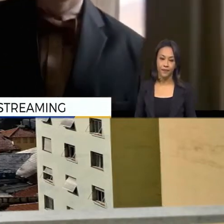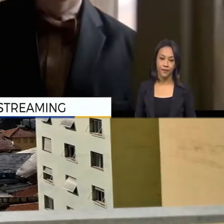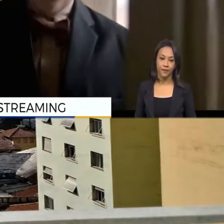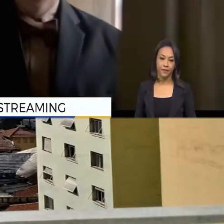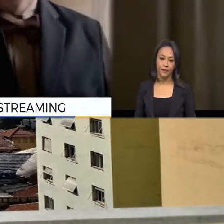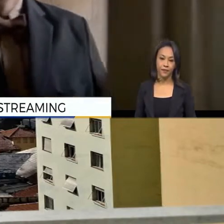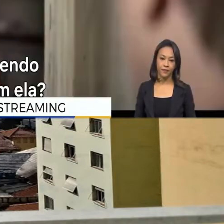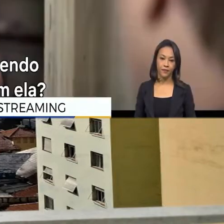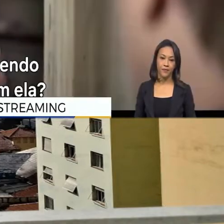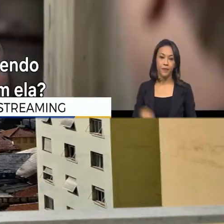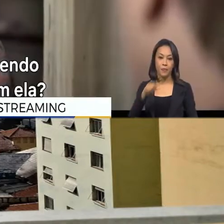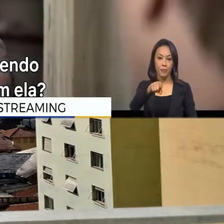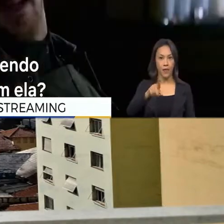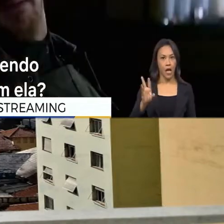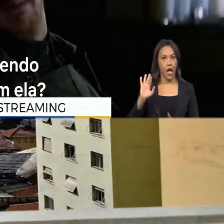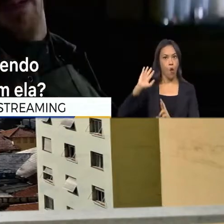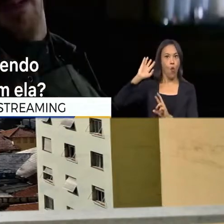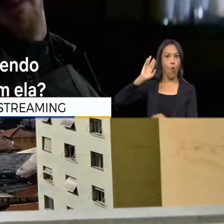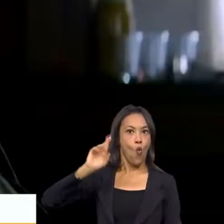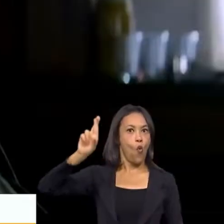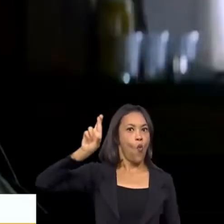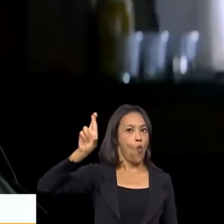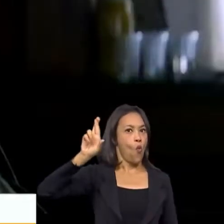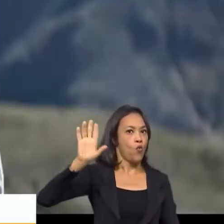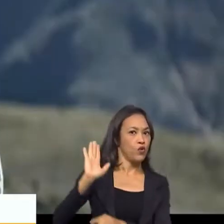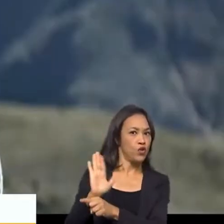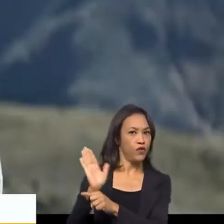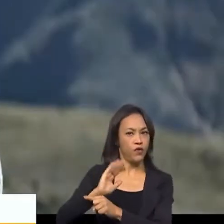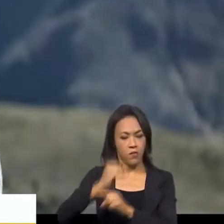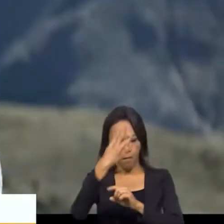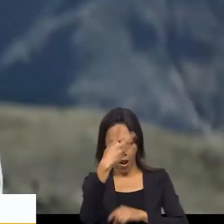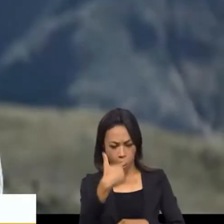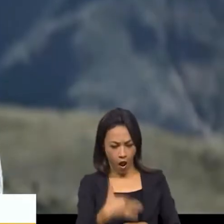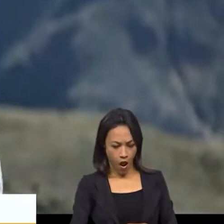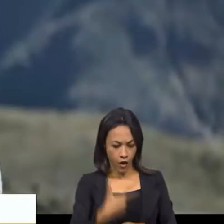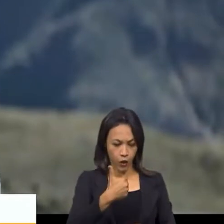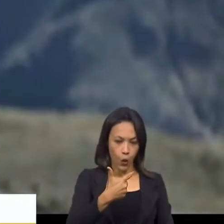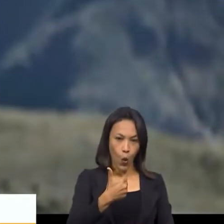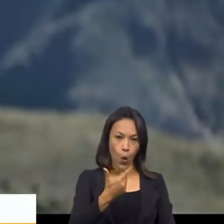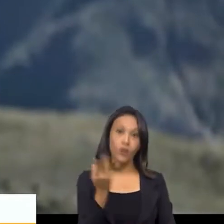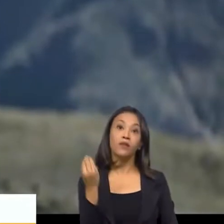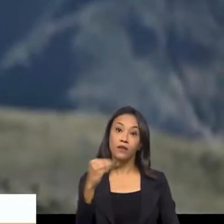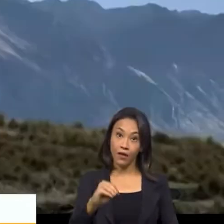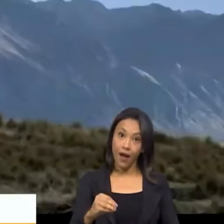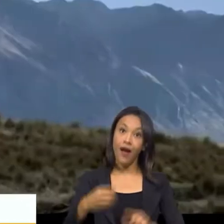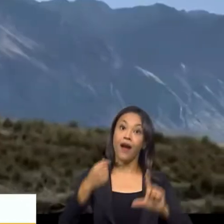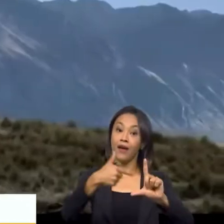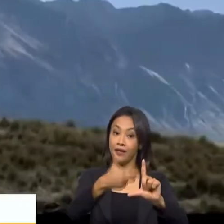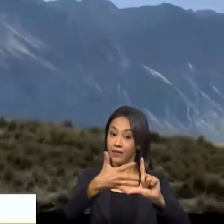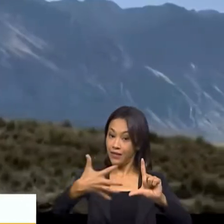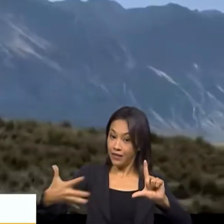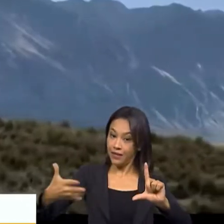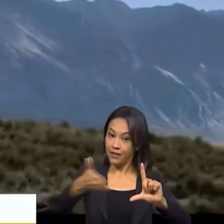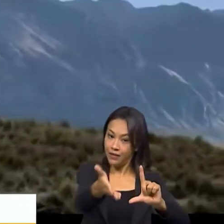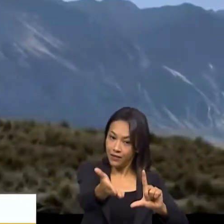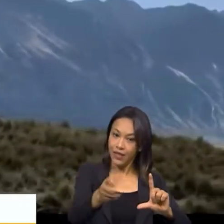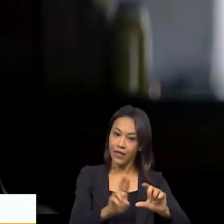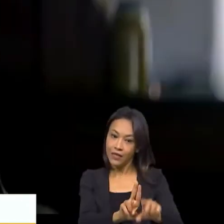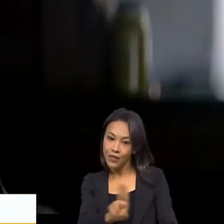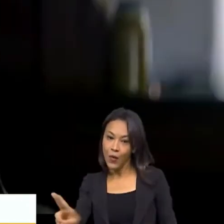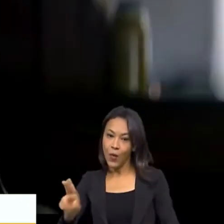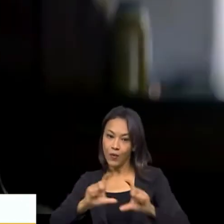mais importante do cinema, vamos conhecer. E vamos falar agora dos filmes indicados ao Oscar 2022,